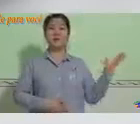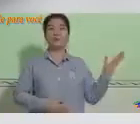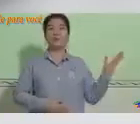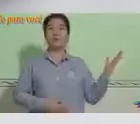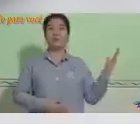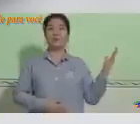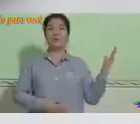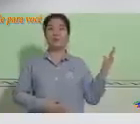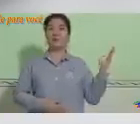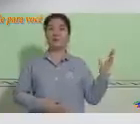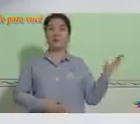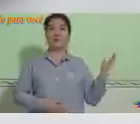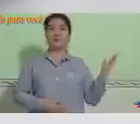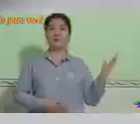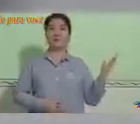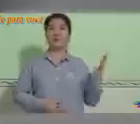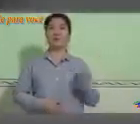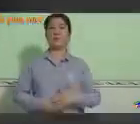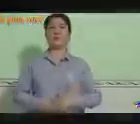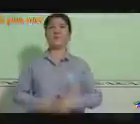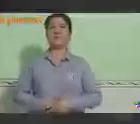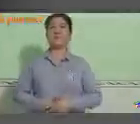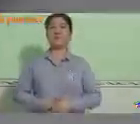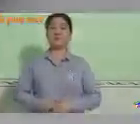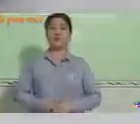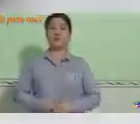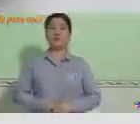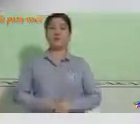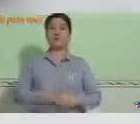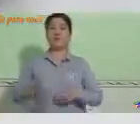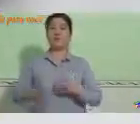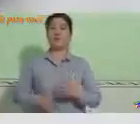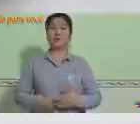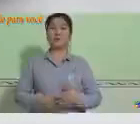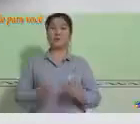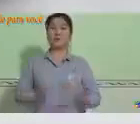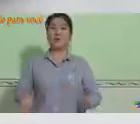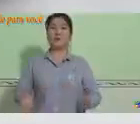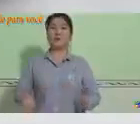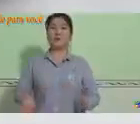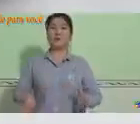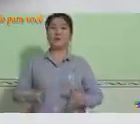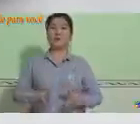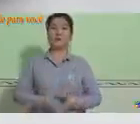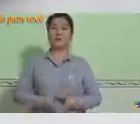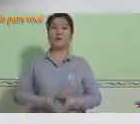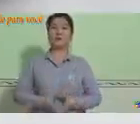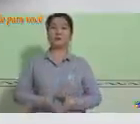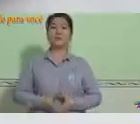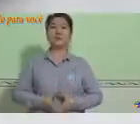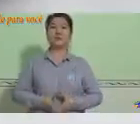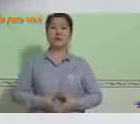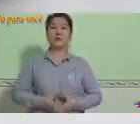adição de nenhum fermento artificial, vírgula, biológico ou químico, vírgula, é também chamado de maçã mãe ou dog